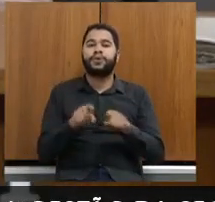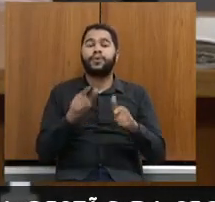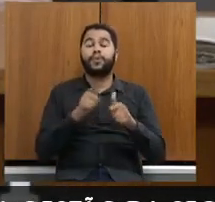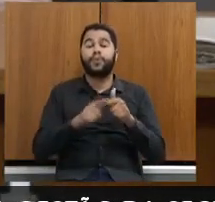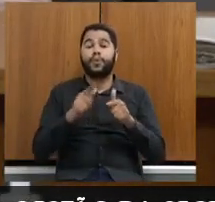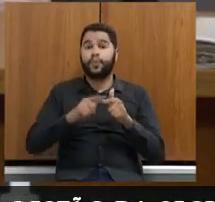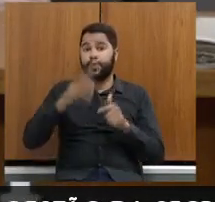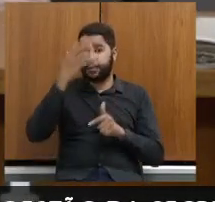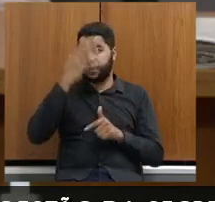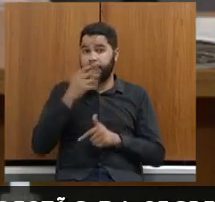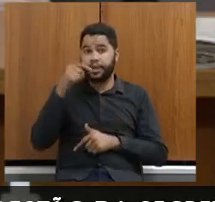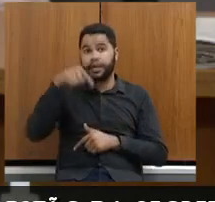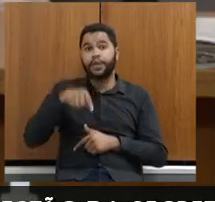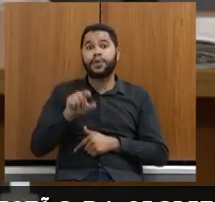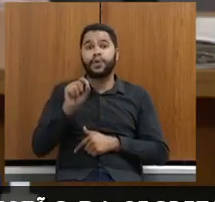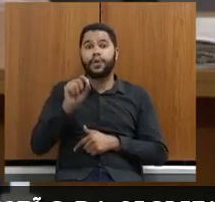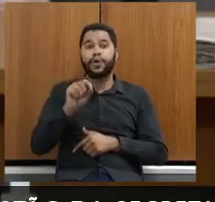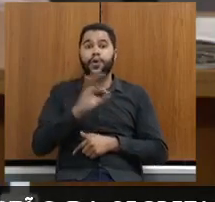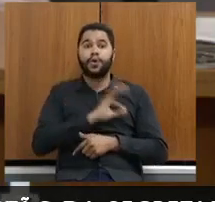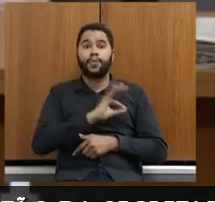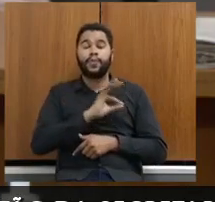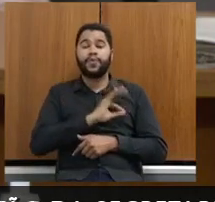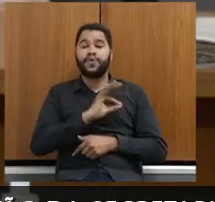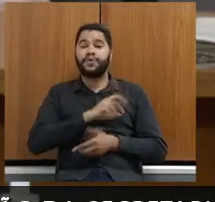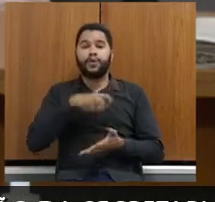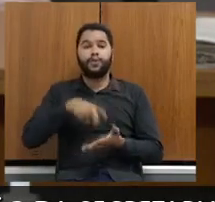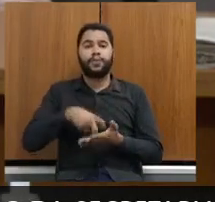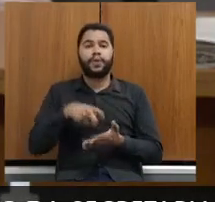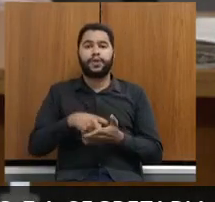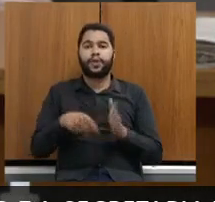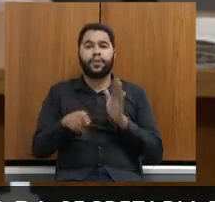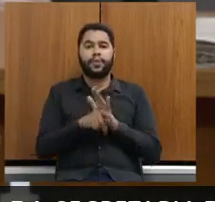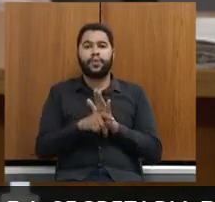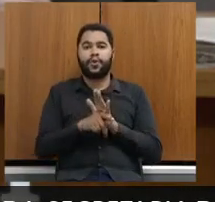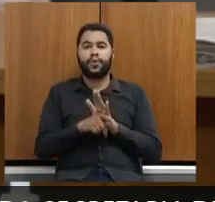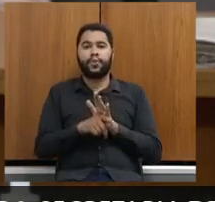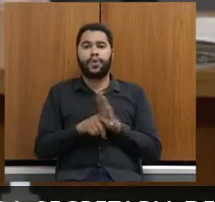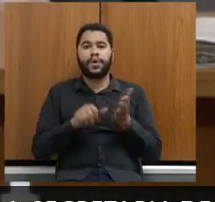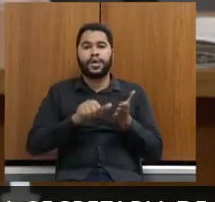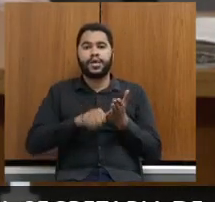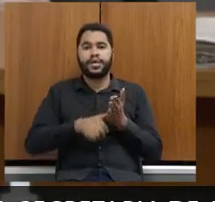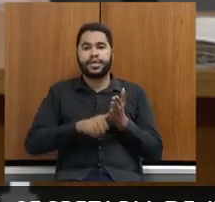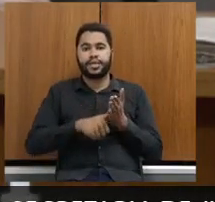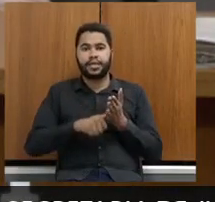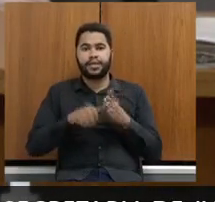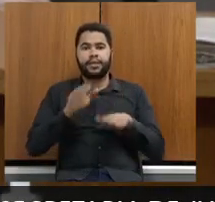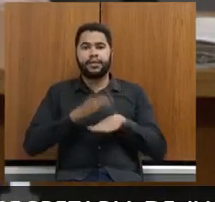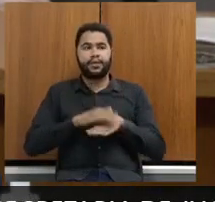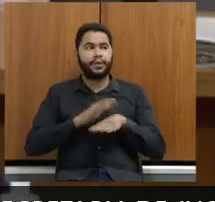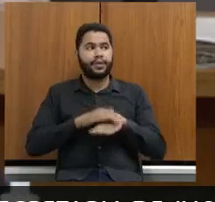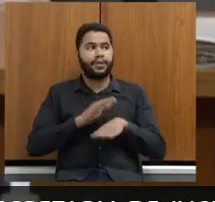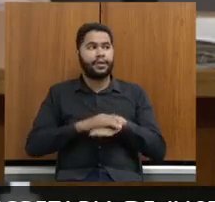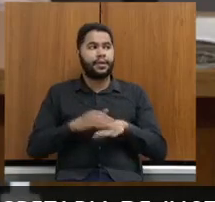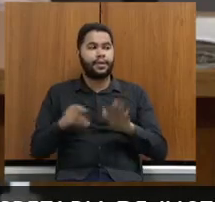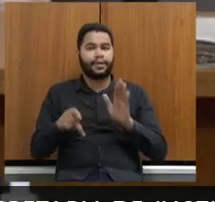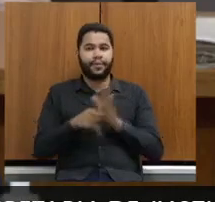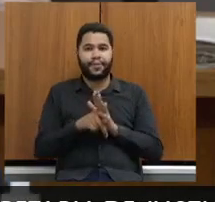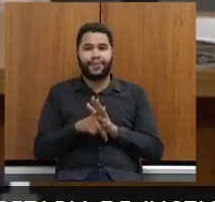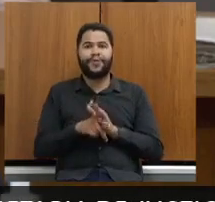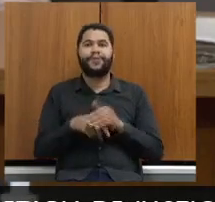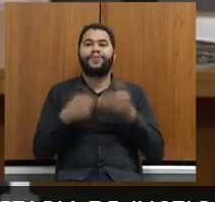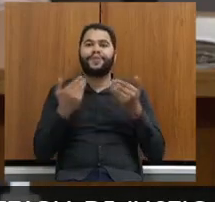problema sério O que era que o policial penal sequer tinha sua identidade funcional eu vi o seu falando aqui com relação a identidade digital